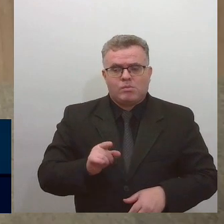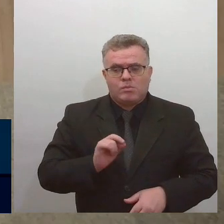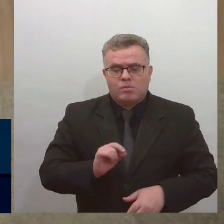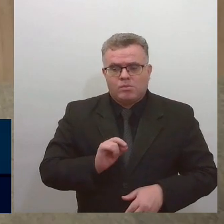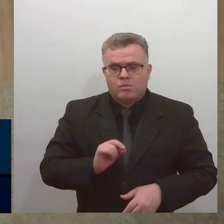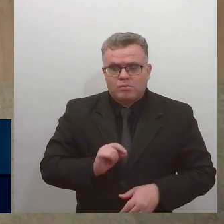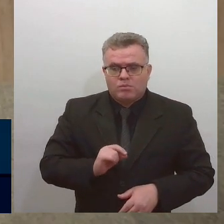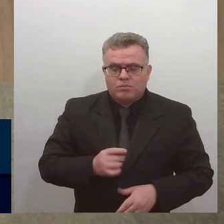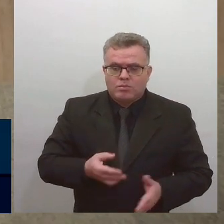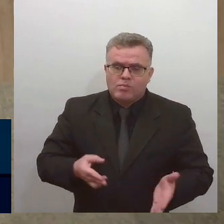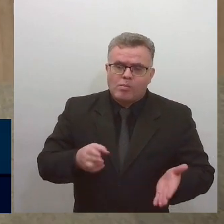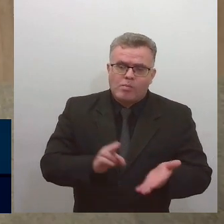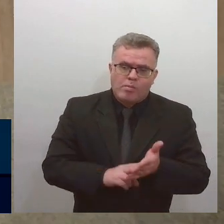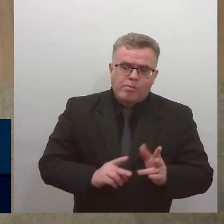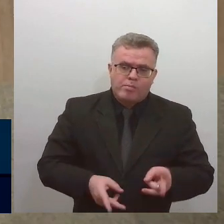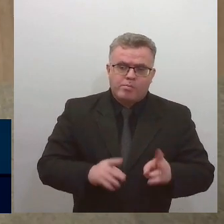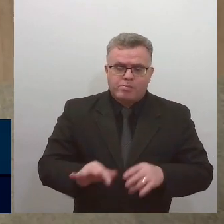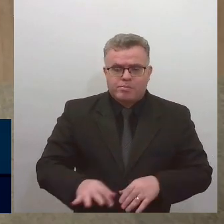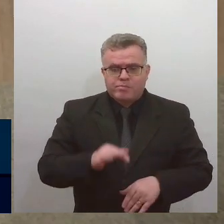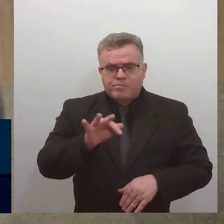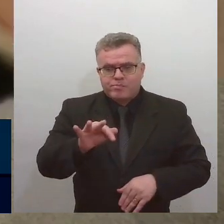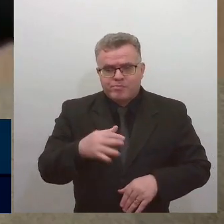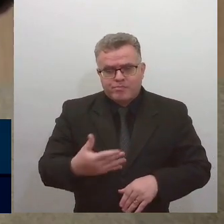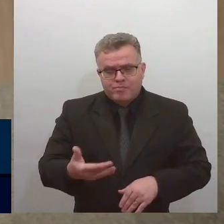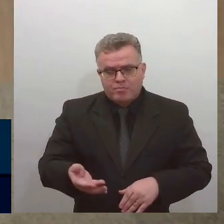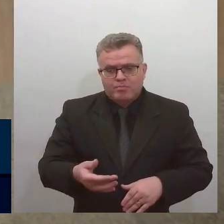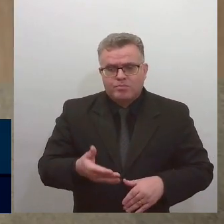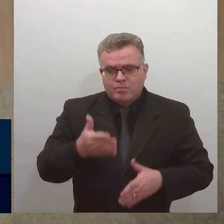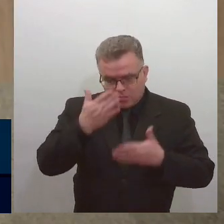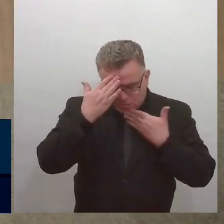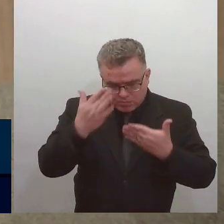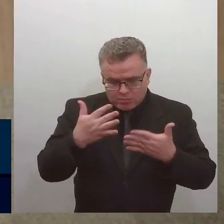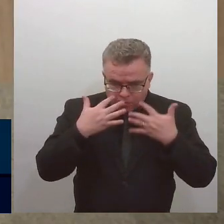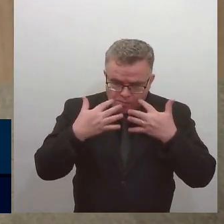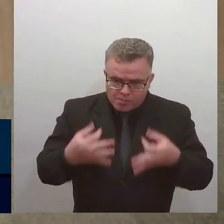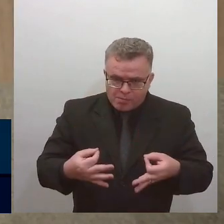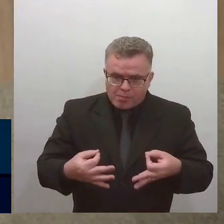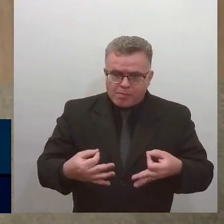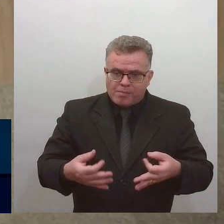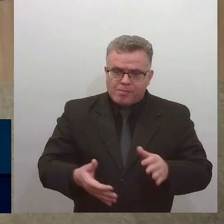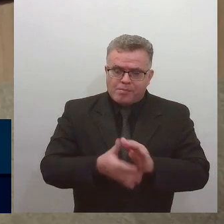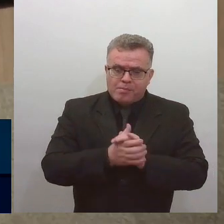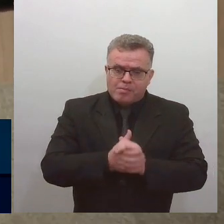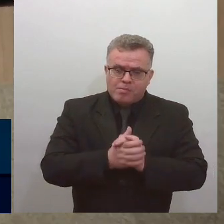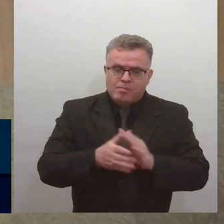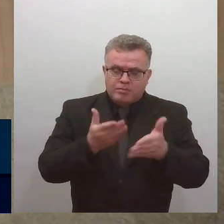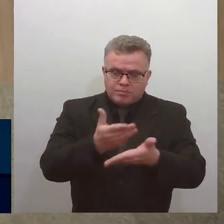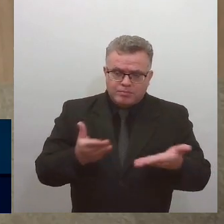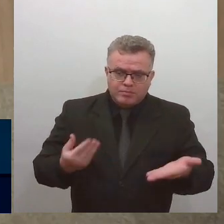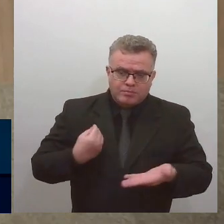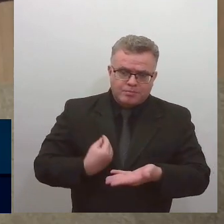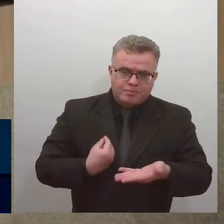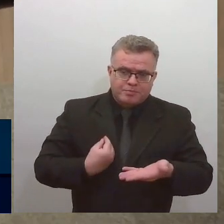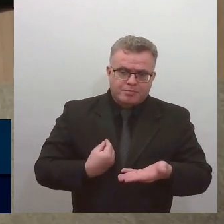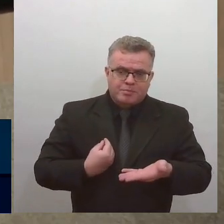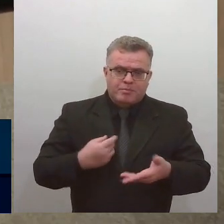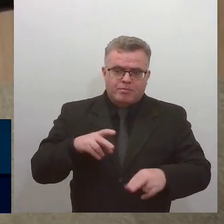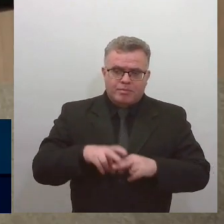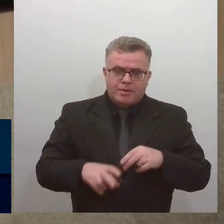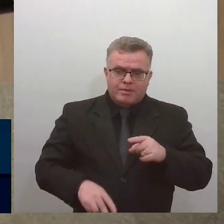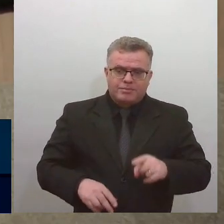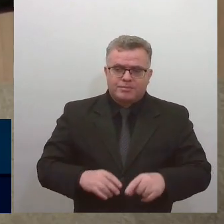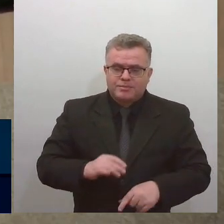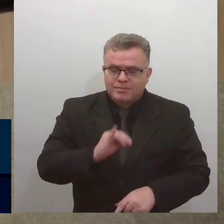possamos eh melhorar a condição então Obrigado pela atenção quero saudar aqui seus engenheiros que estão aqui presentees né ali tem um itabaianense